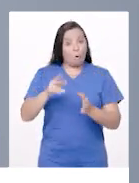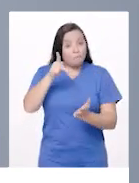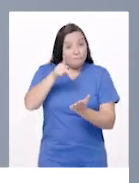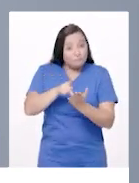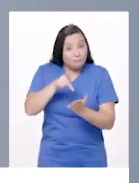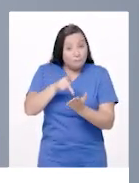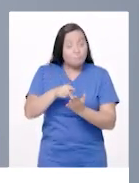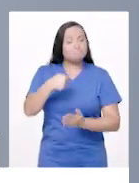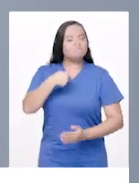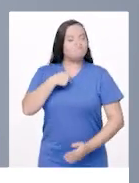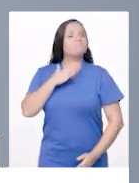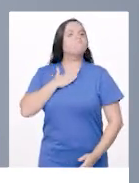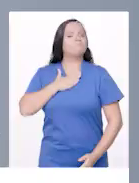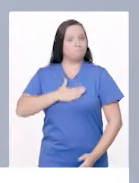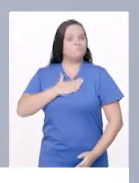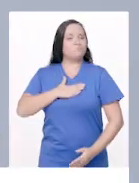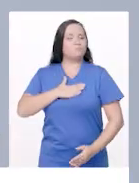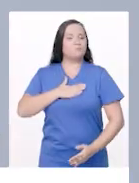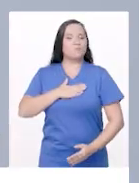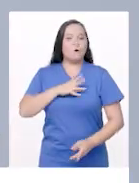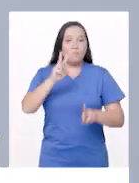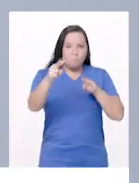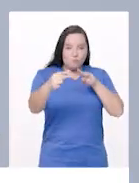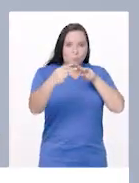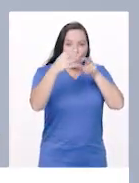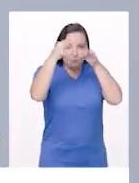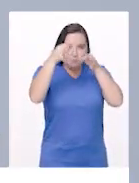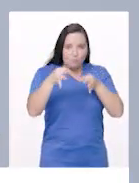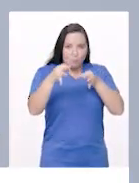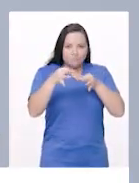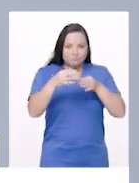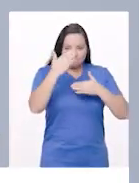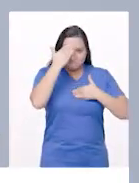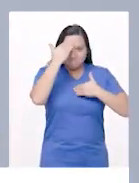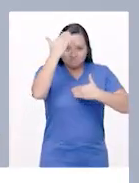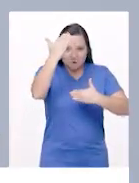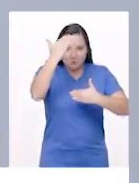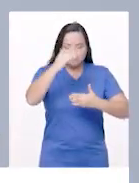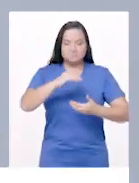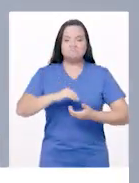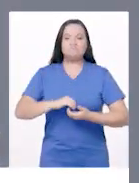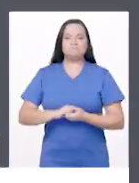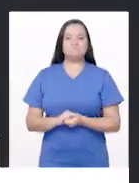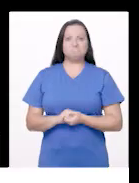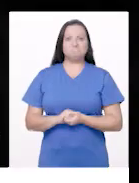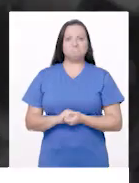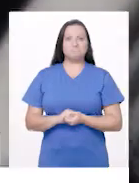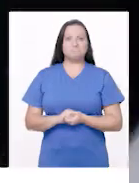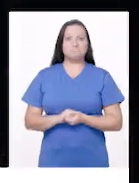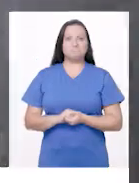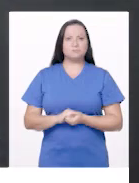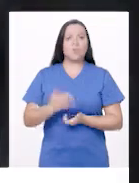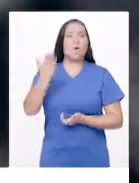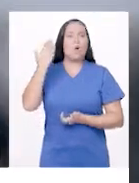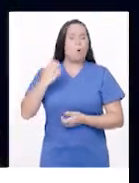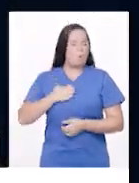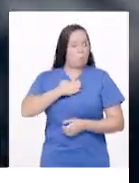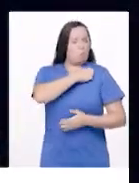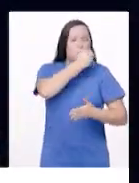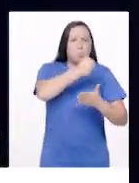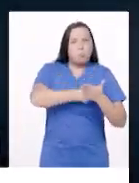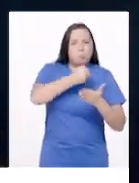de forma honesta e transparente, como eu gosto de fazer, olho no olho. Muito obrigado. Durante a ditadura, o